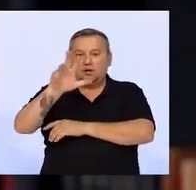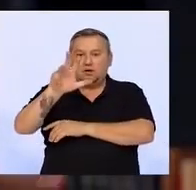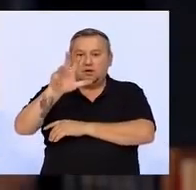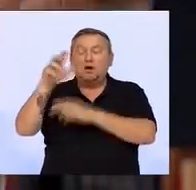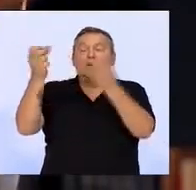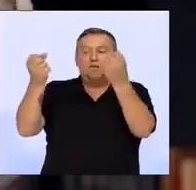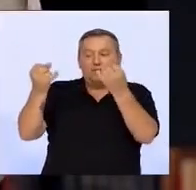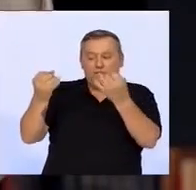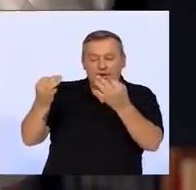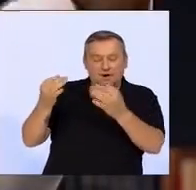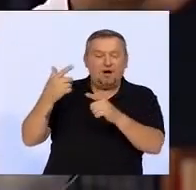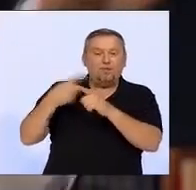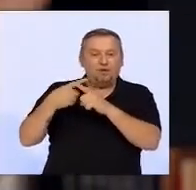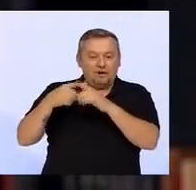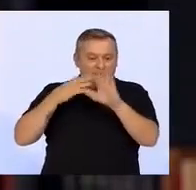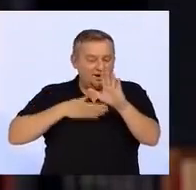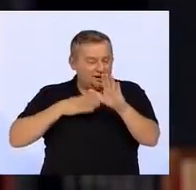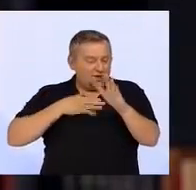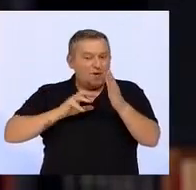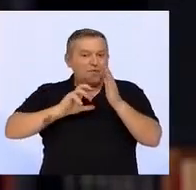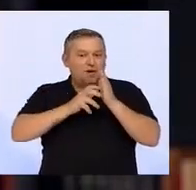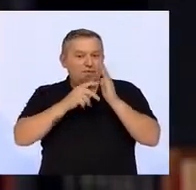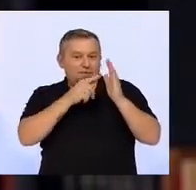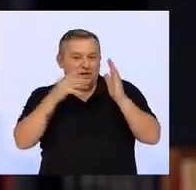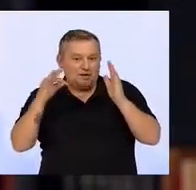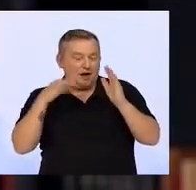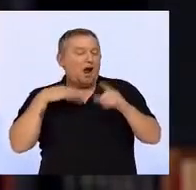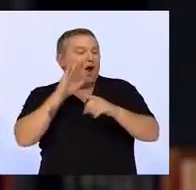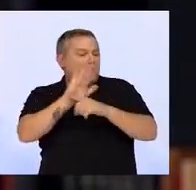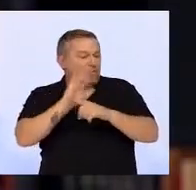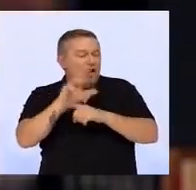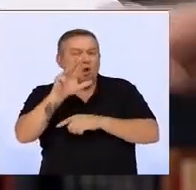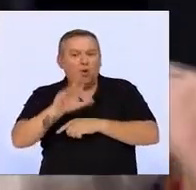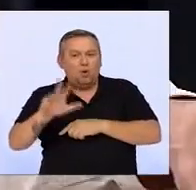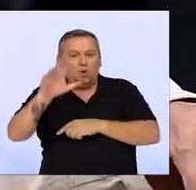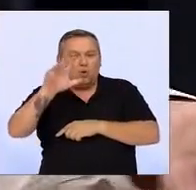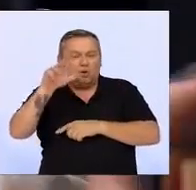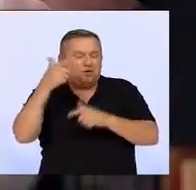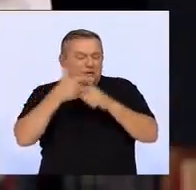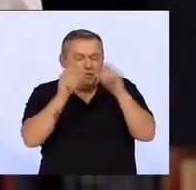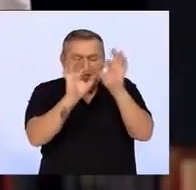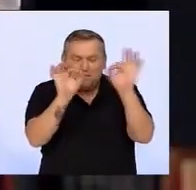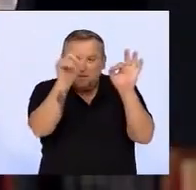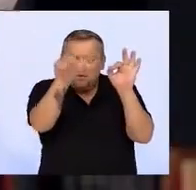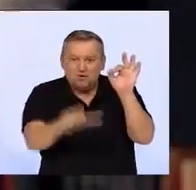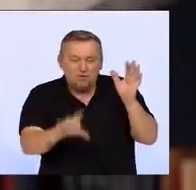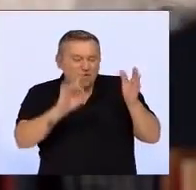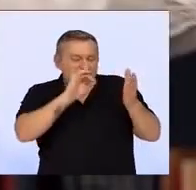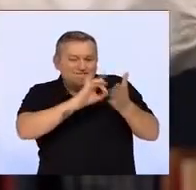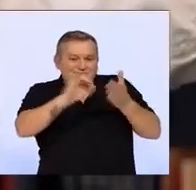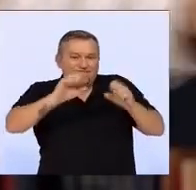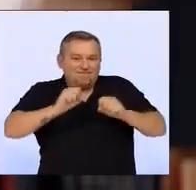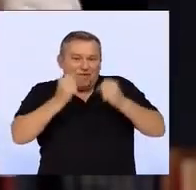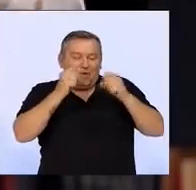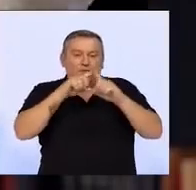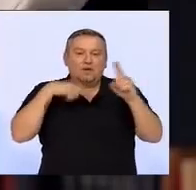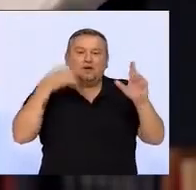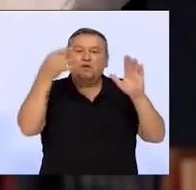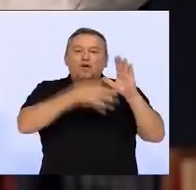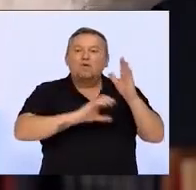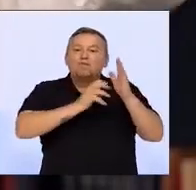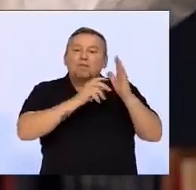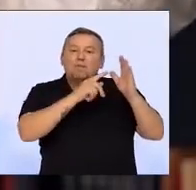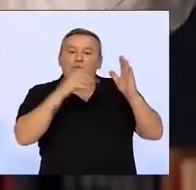do Partido dos Trabalhadores, ajudei o Lula durante muito tempo, não tenho nenhum ódio em relação a ele. Saí do Partido dos Trabalhadores em 2003, você não viu